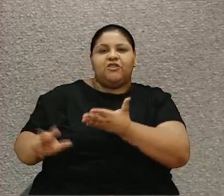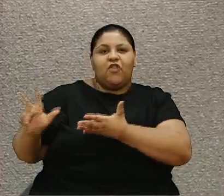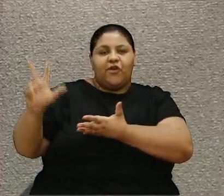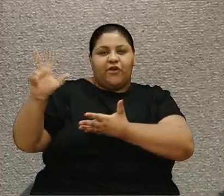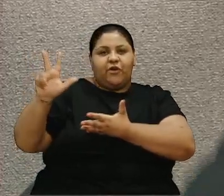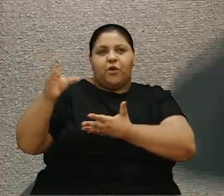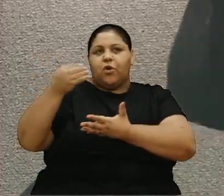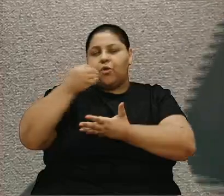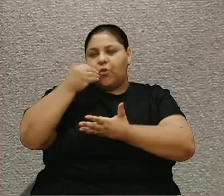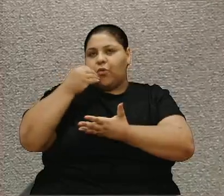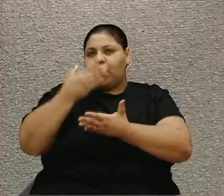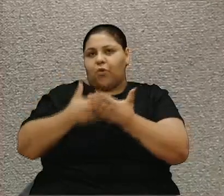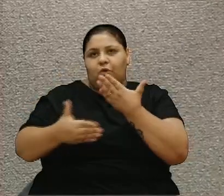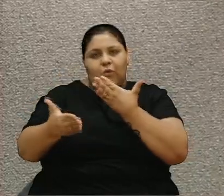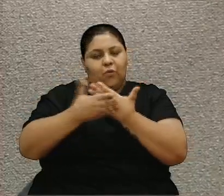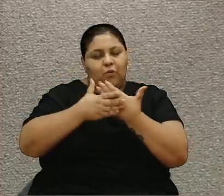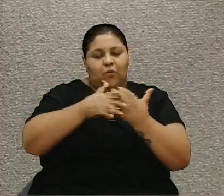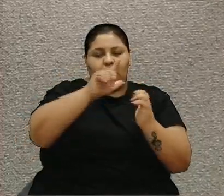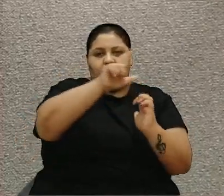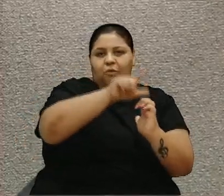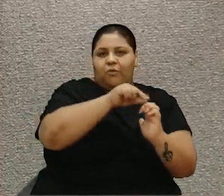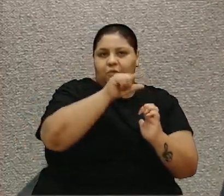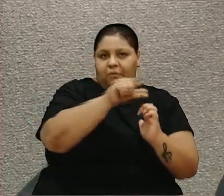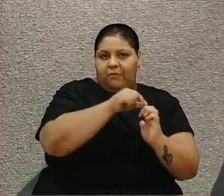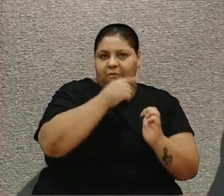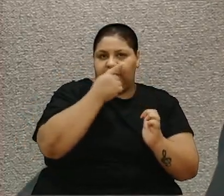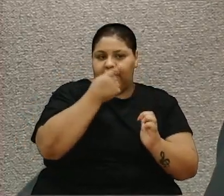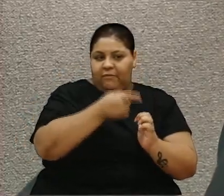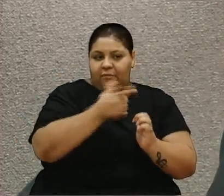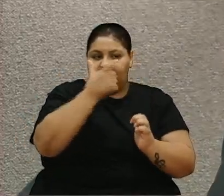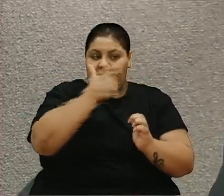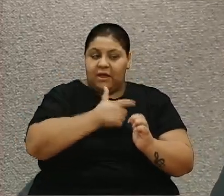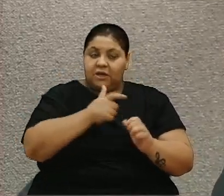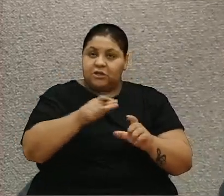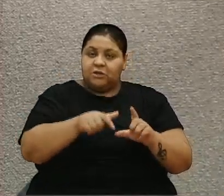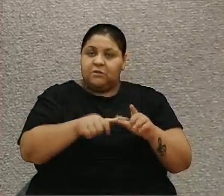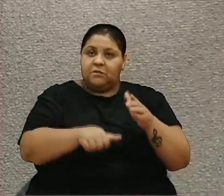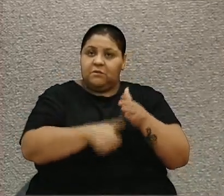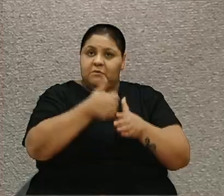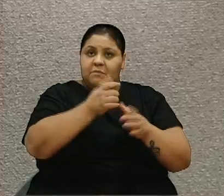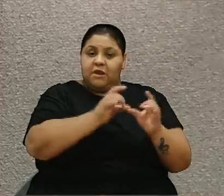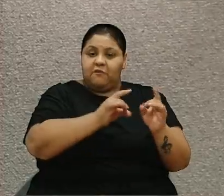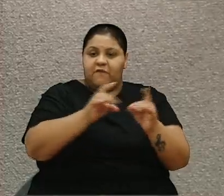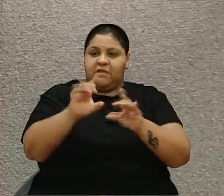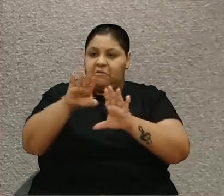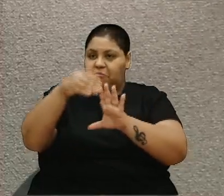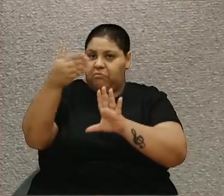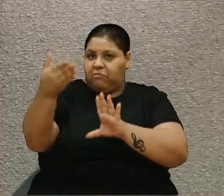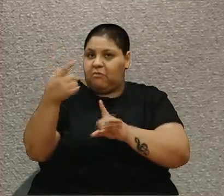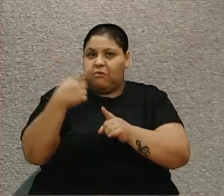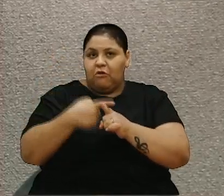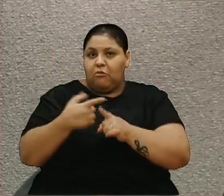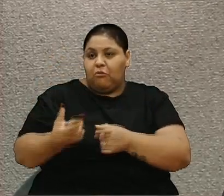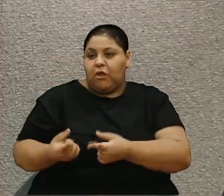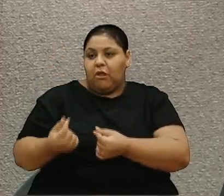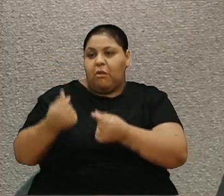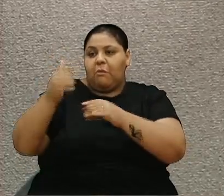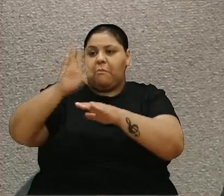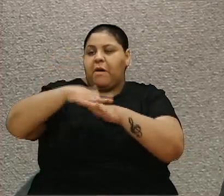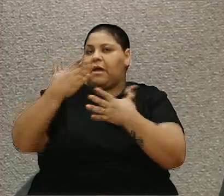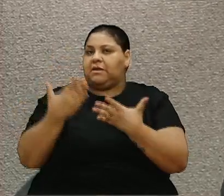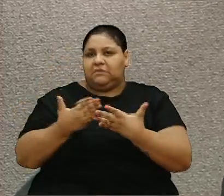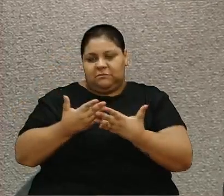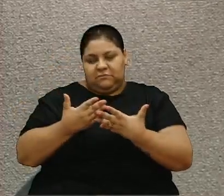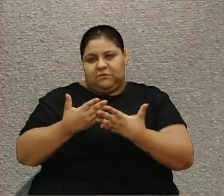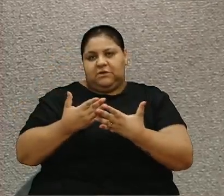obviamente, todo o empresário, ele prefere vender, exporta, porque ele lucra mais. Por